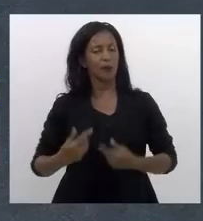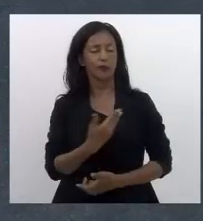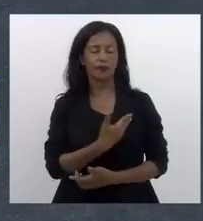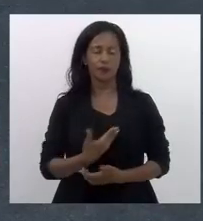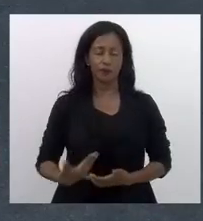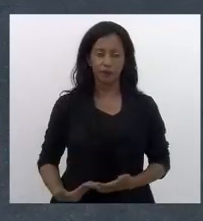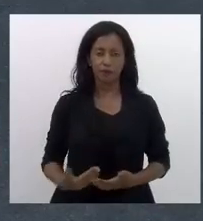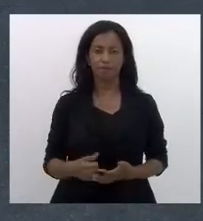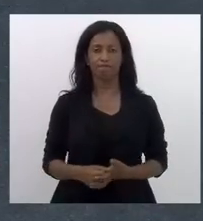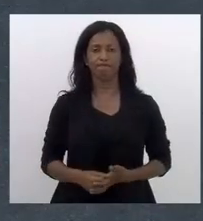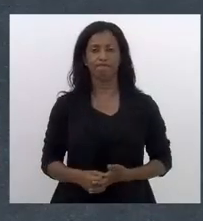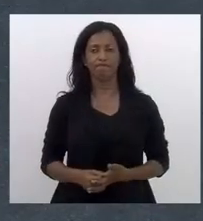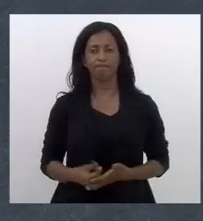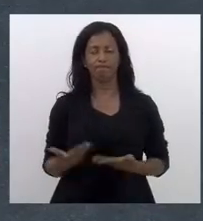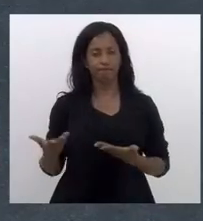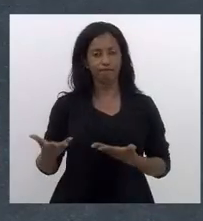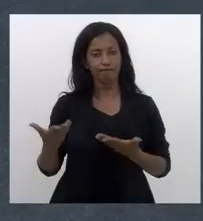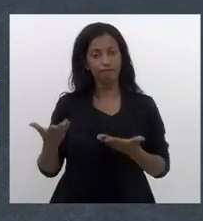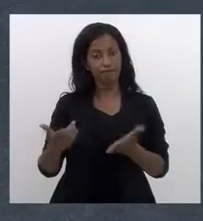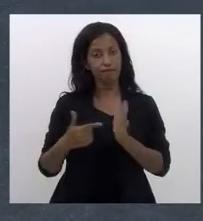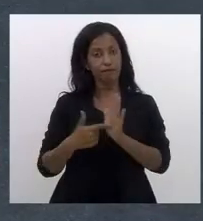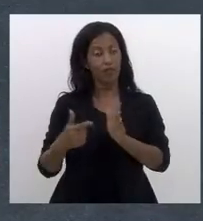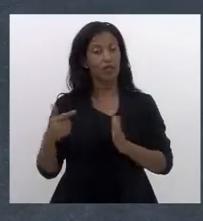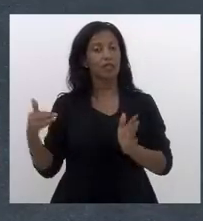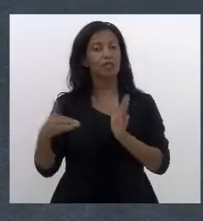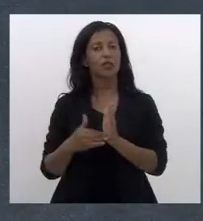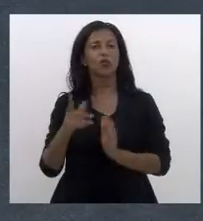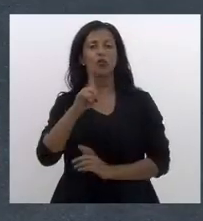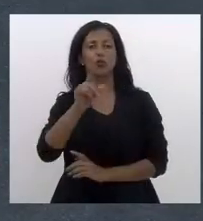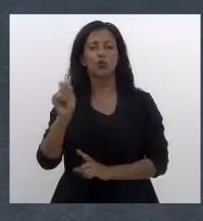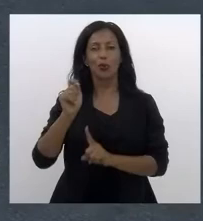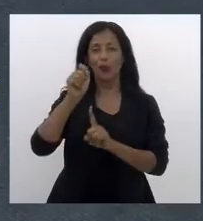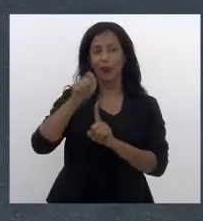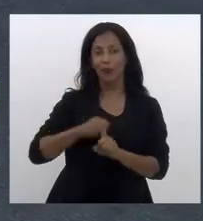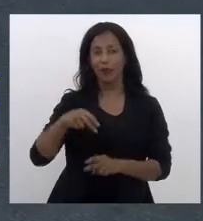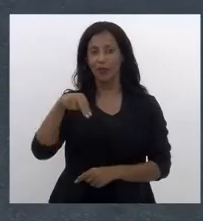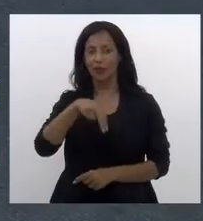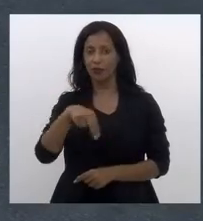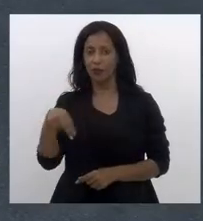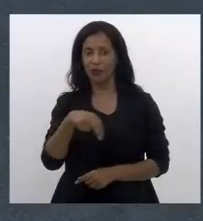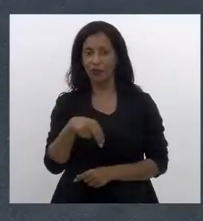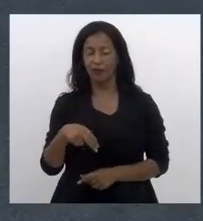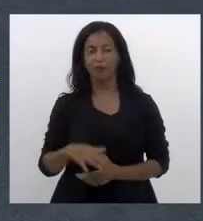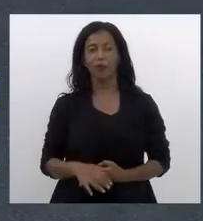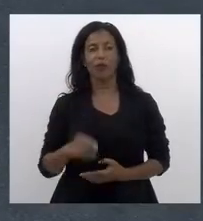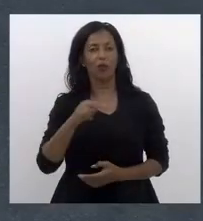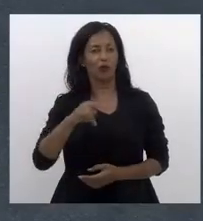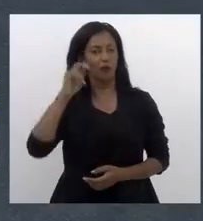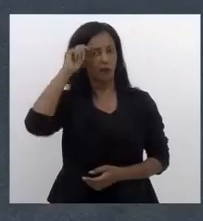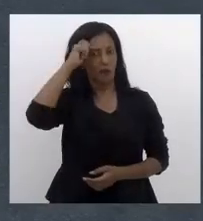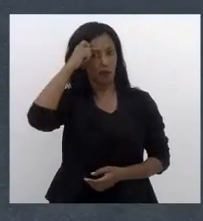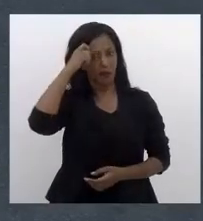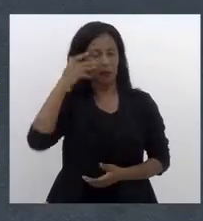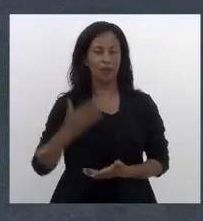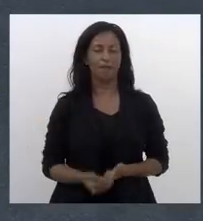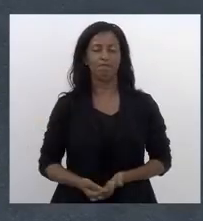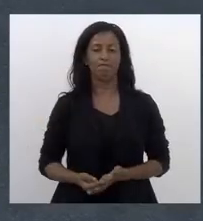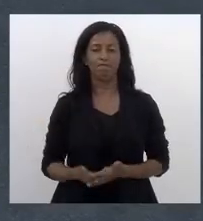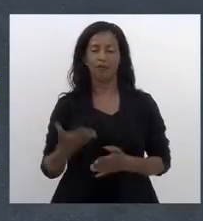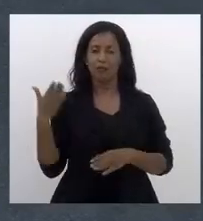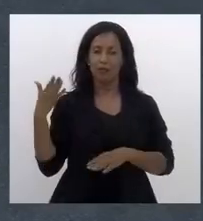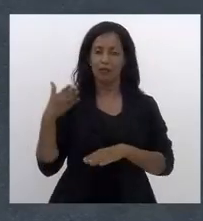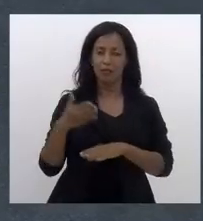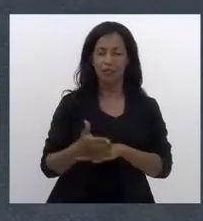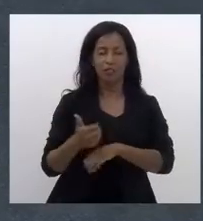públicas, mencionando mais uma vez esse último dia do mês de novembro, do Novembro Negro, para que se efetive uma